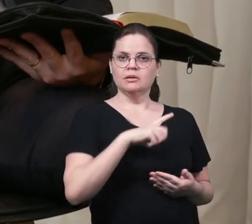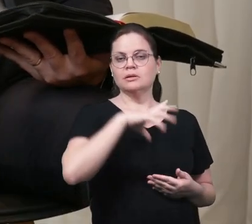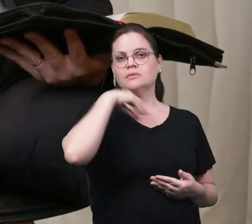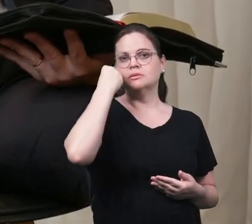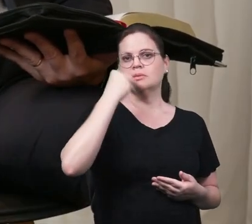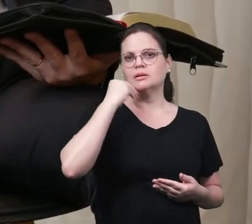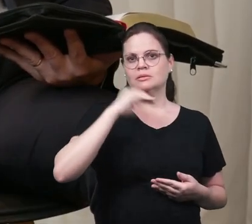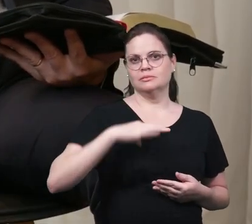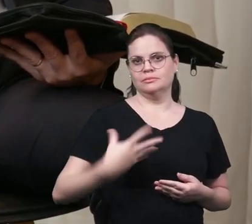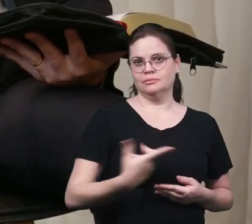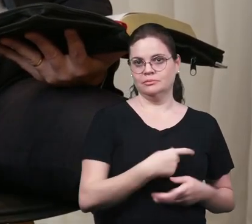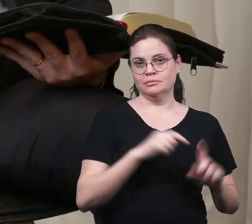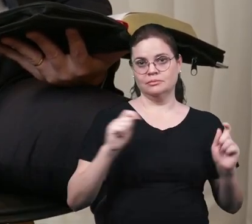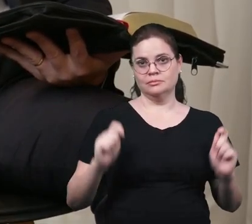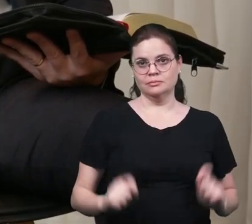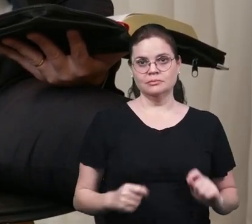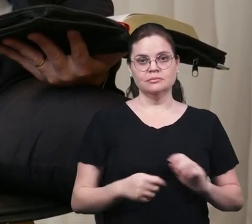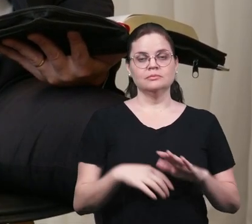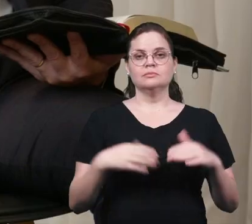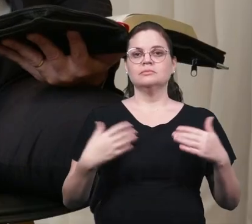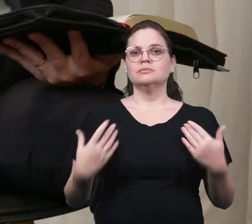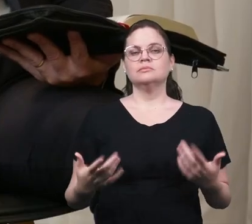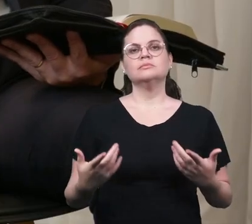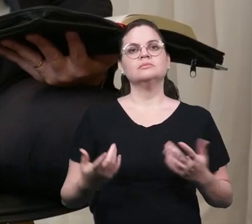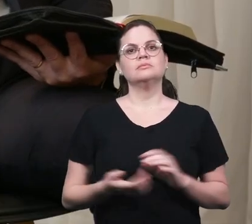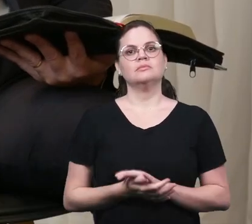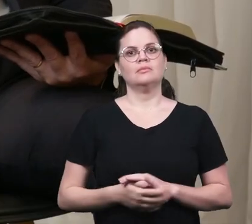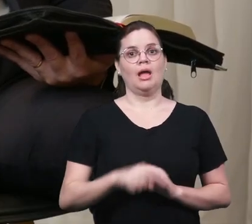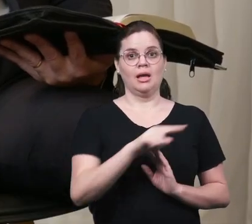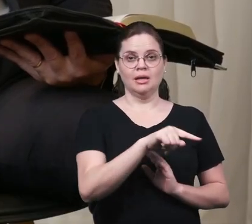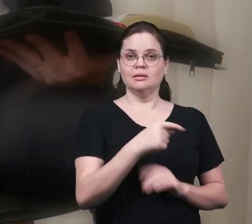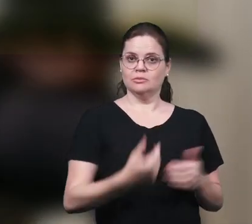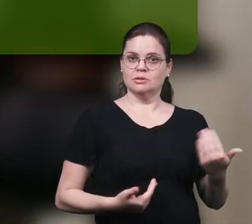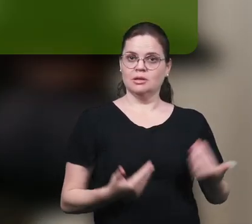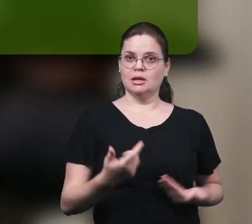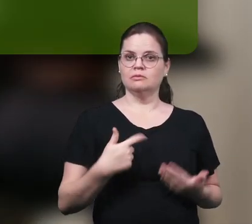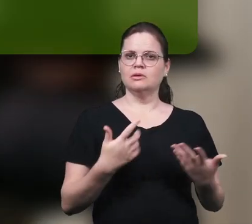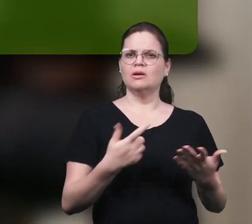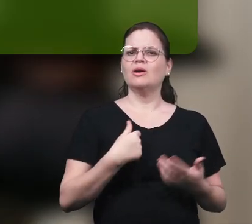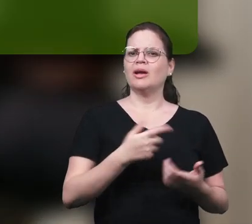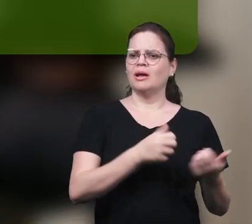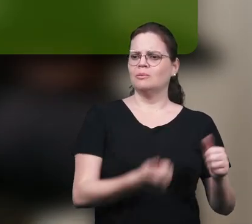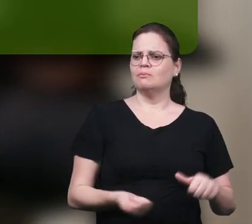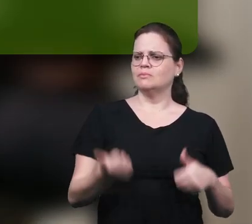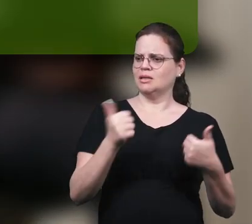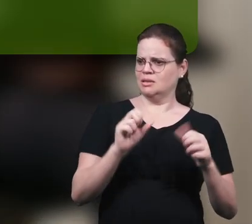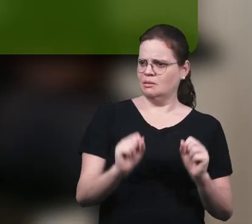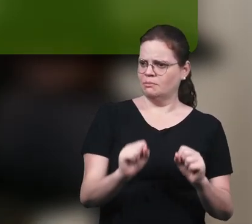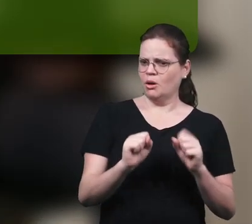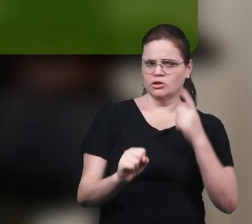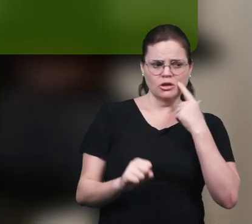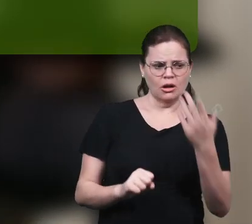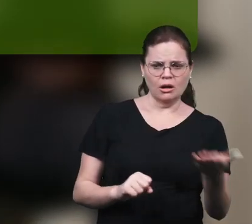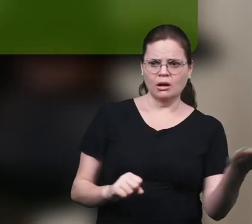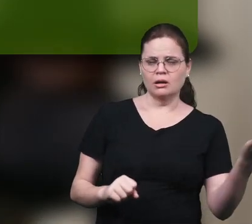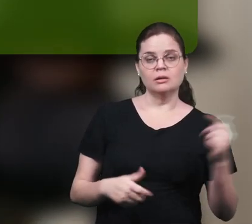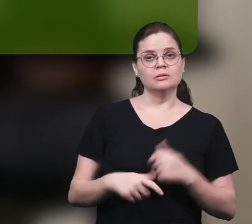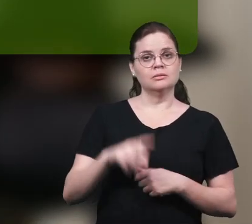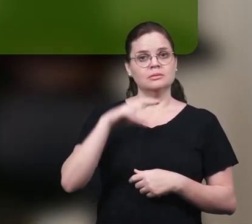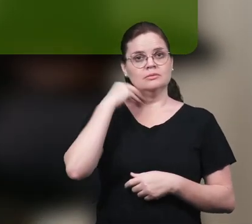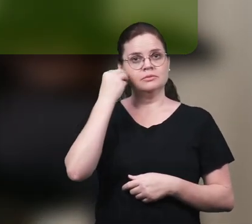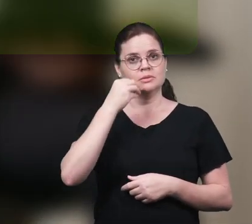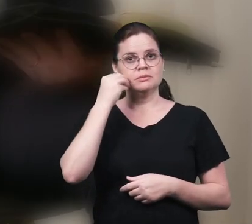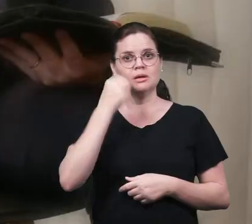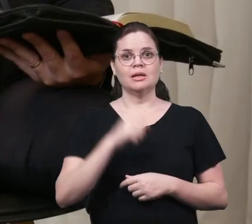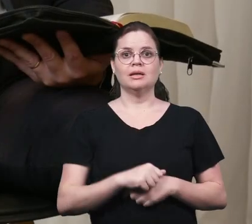Ele se desejou descer as águas. Isso. Ele teve uma experiência na qual ele